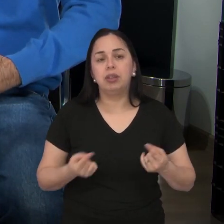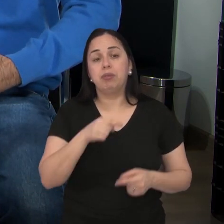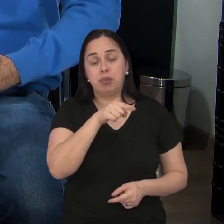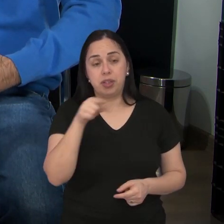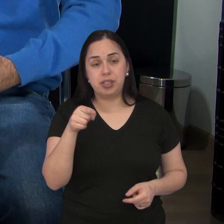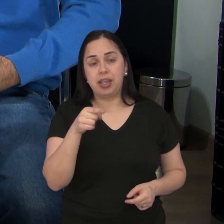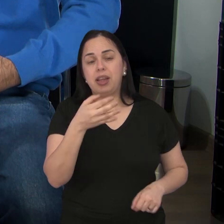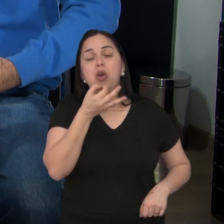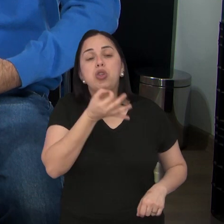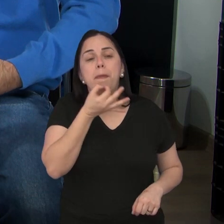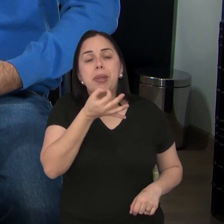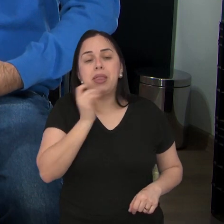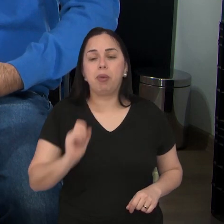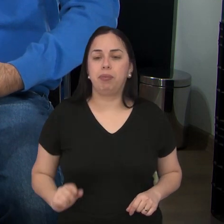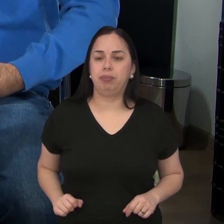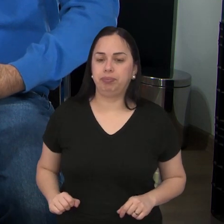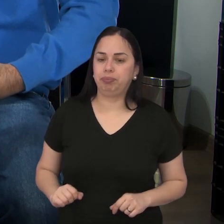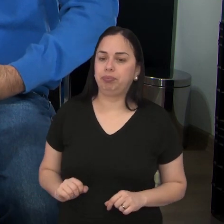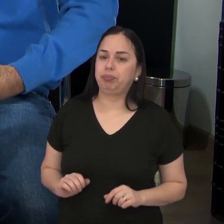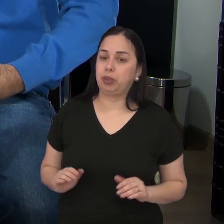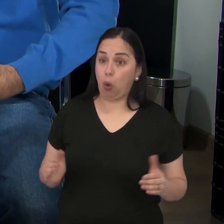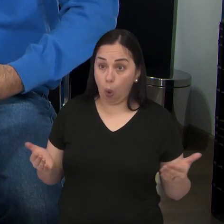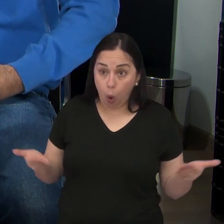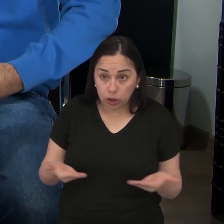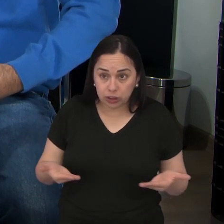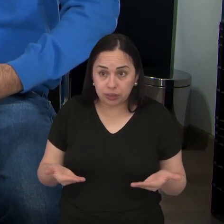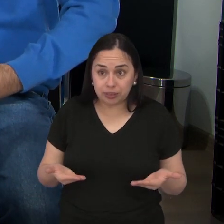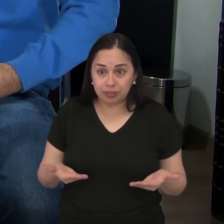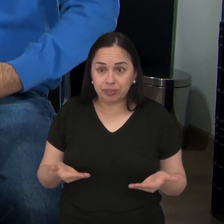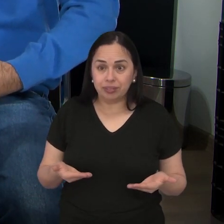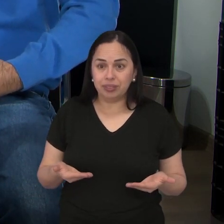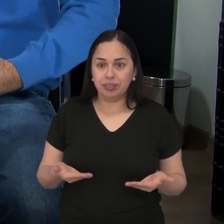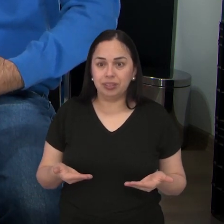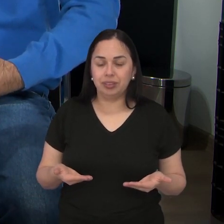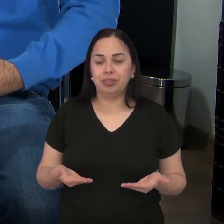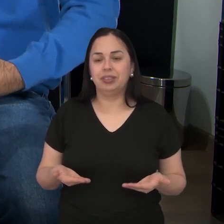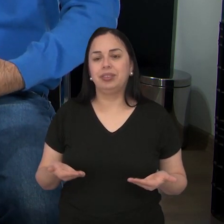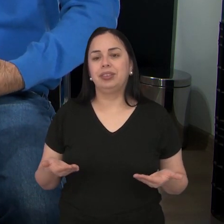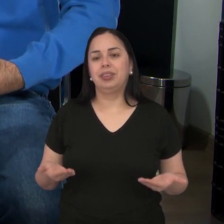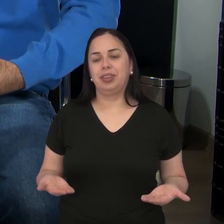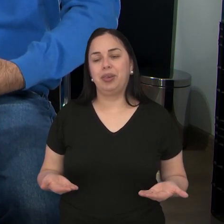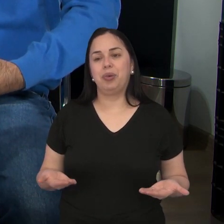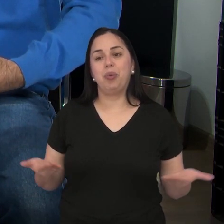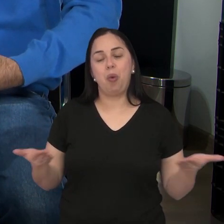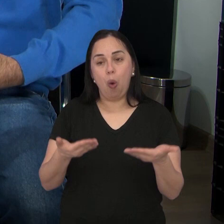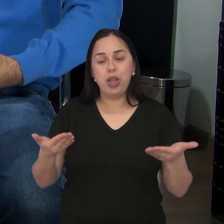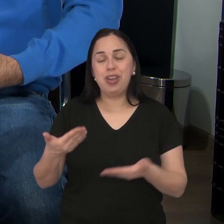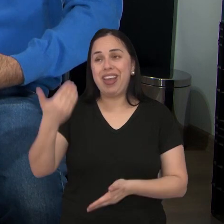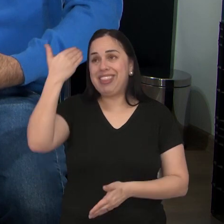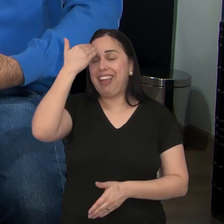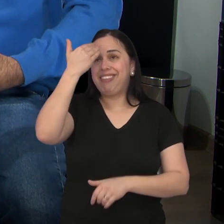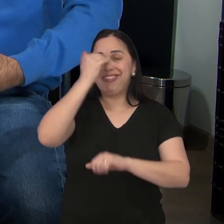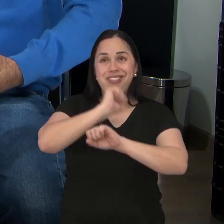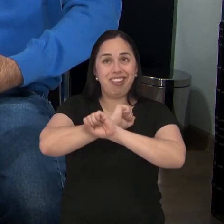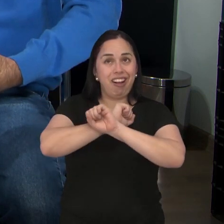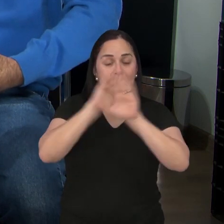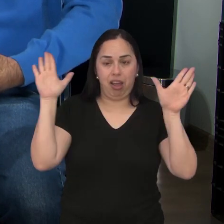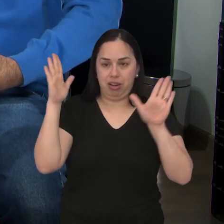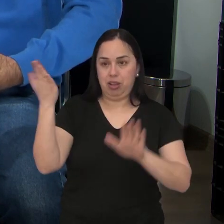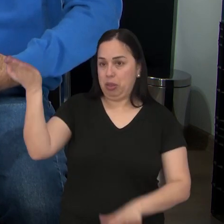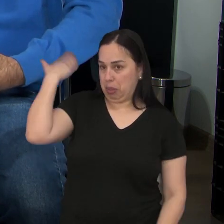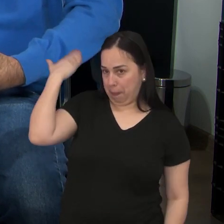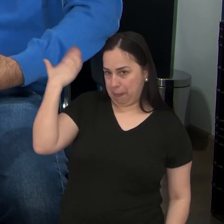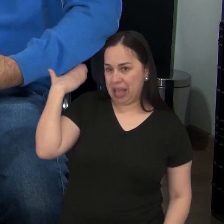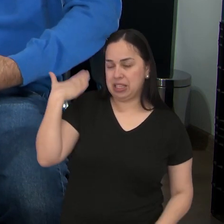palpável. Nas suas pesquisas, o que você leva em consideração? Hoje, felizmente eu abri os olhos. Lá